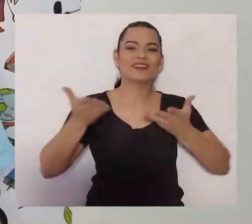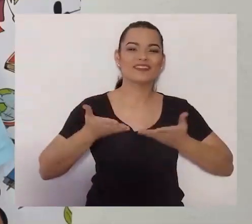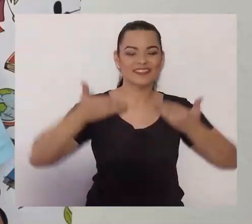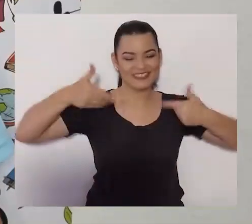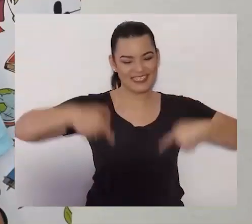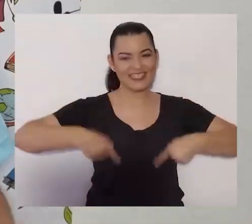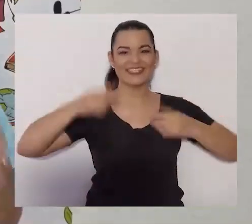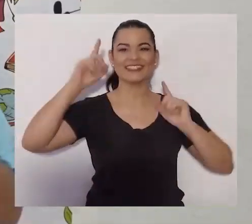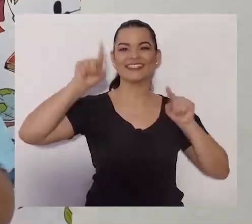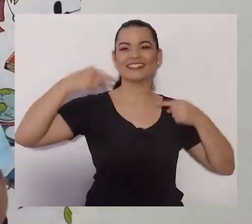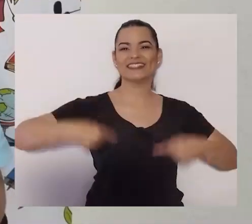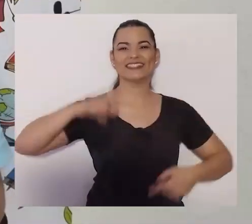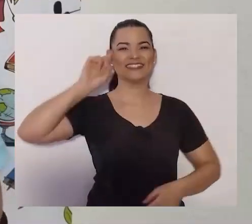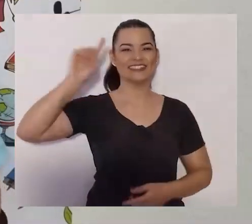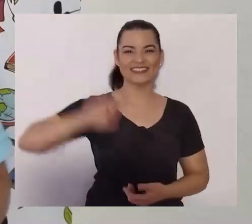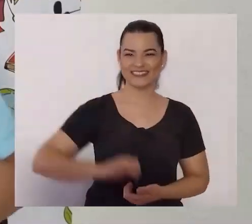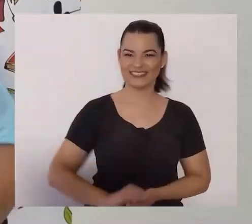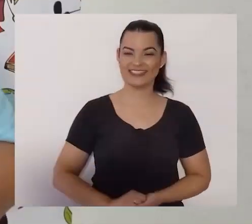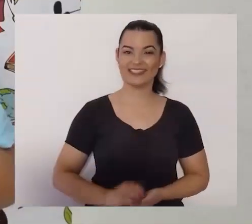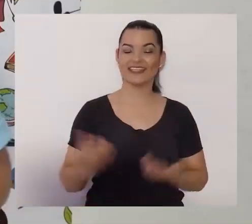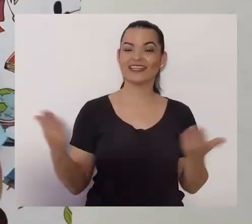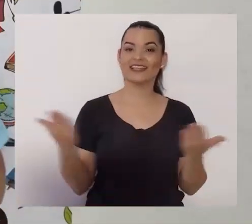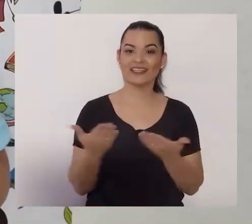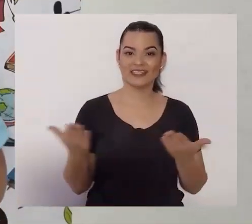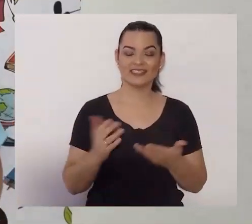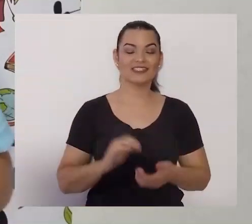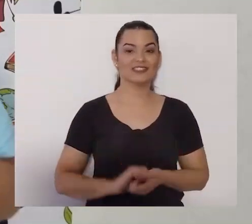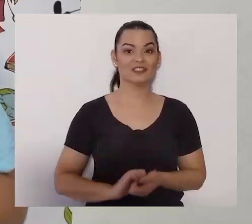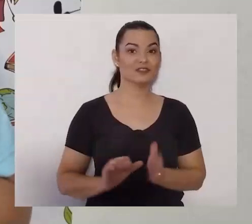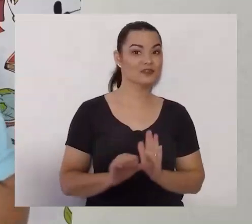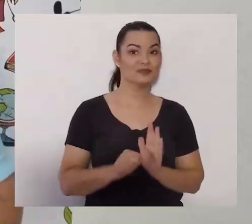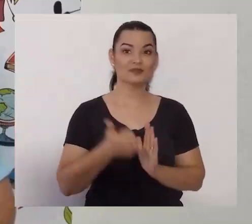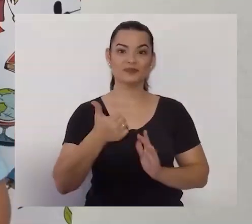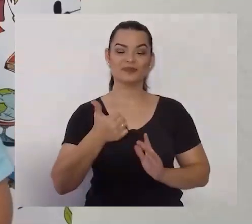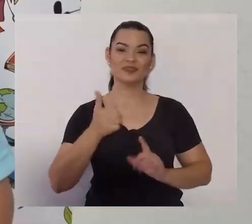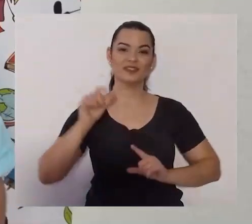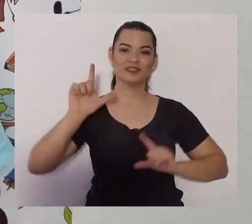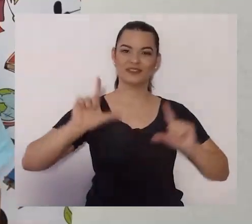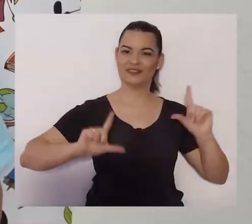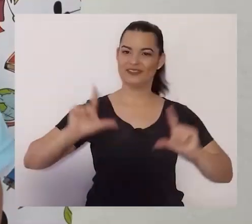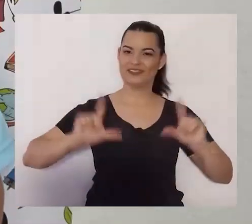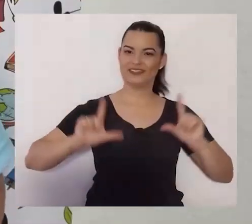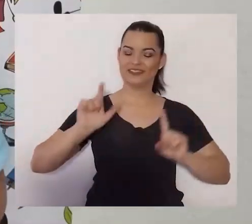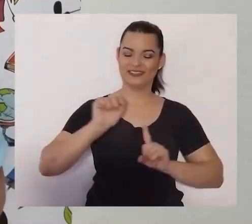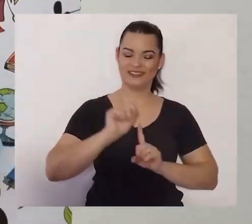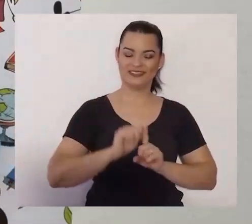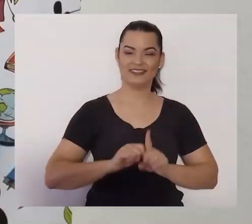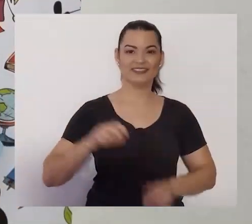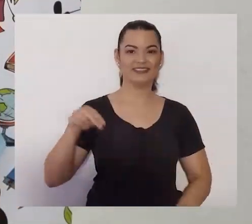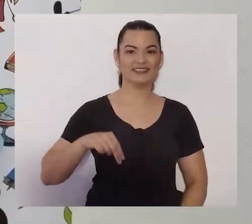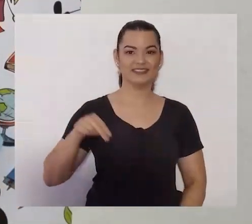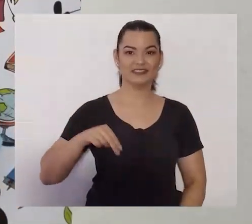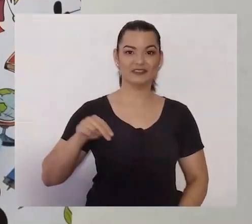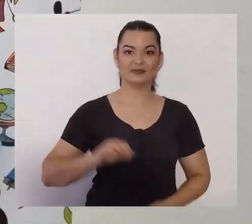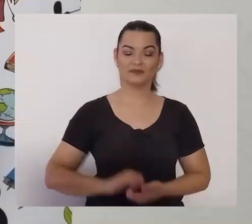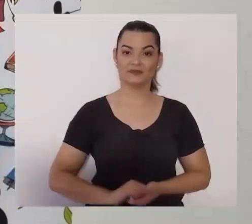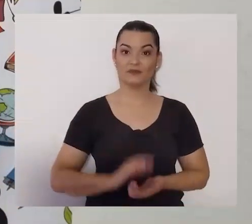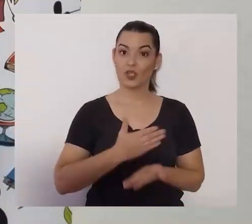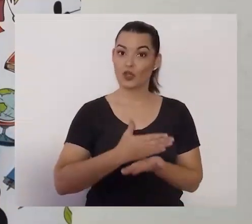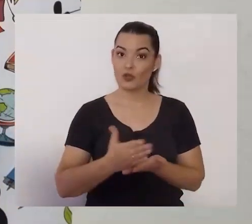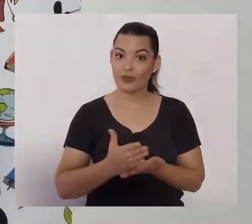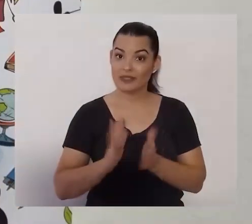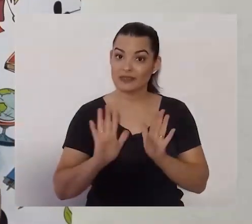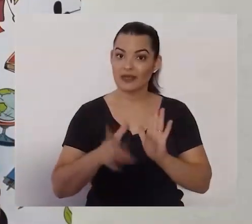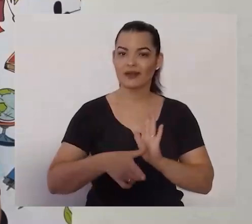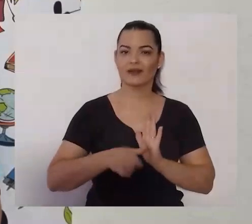do Dia. Hoje, primeiro programa do mês de novembro. Antes de